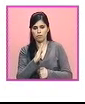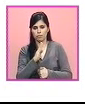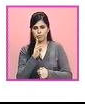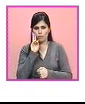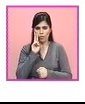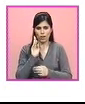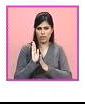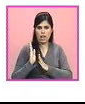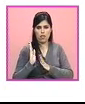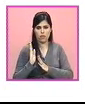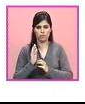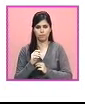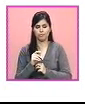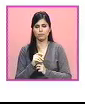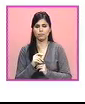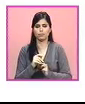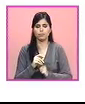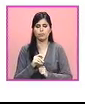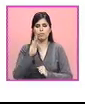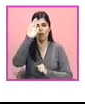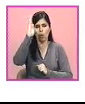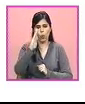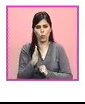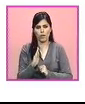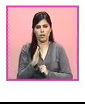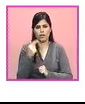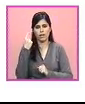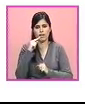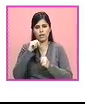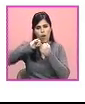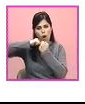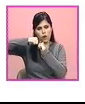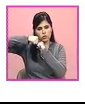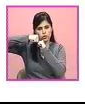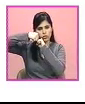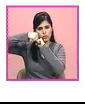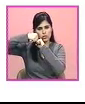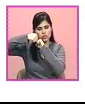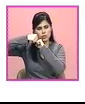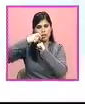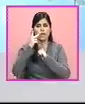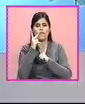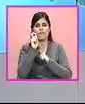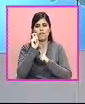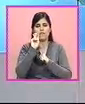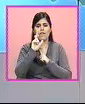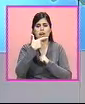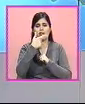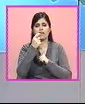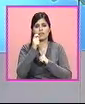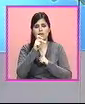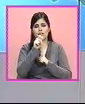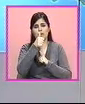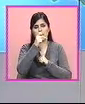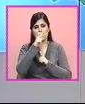lado. E a coluna vertebral é composta por vários pequenos ossos, que são as vértebras, e digamos, de